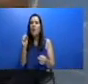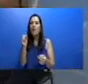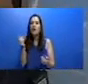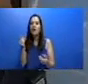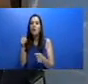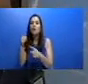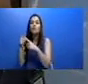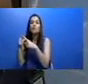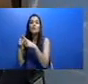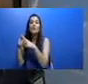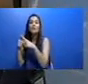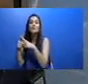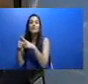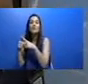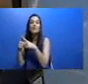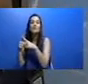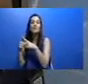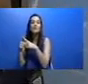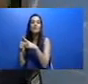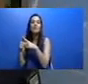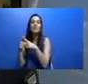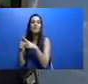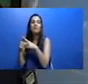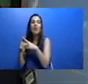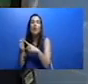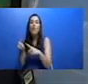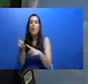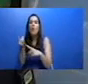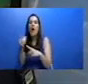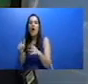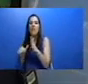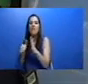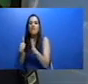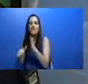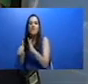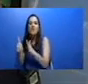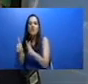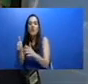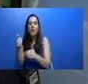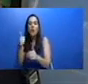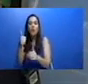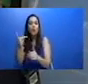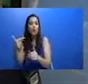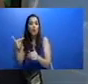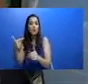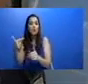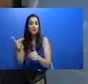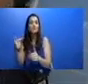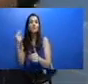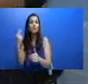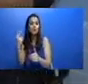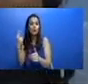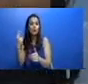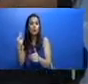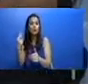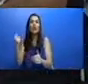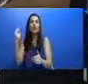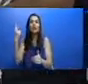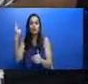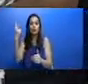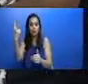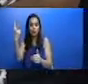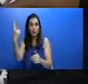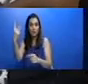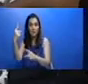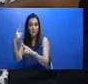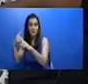me dar o resultado 24? Ou seja, quantas vezes o 12 apareceu aqui? 2 vezes. Então, 2 vezes